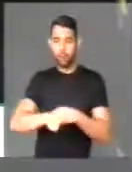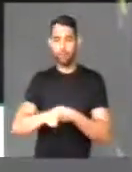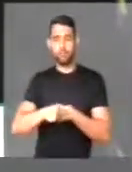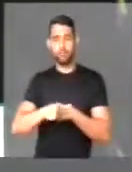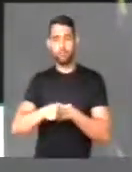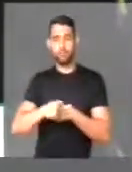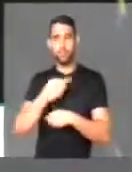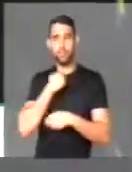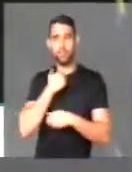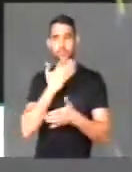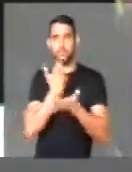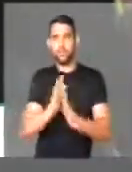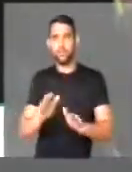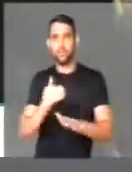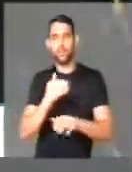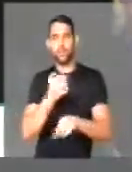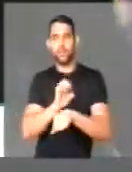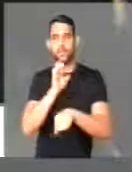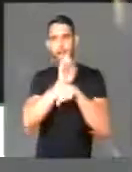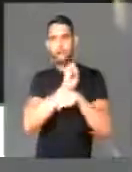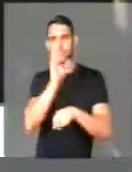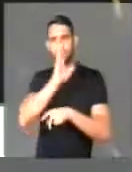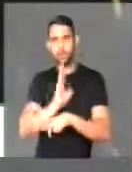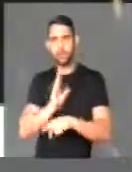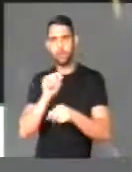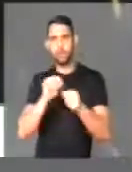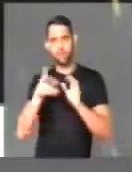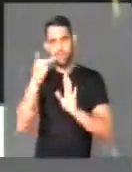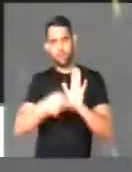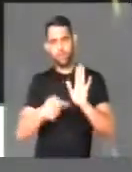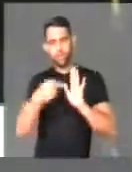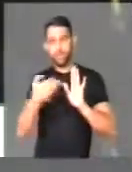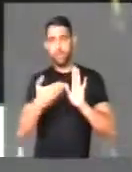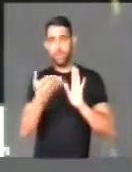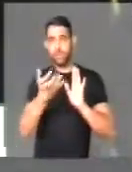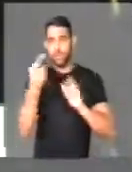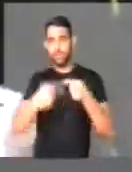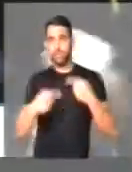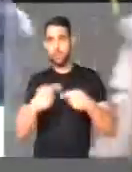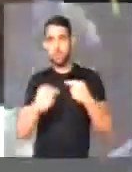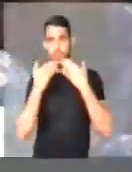podemos destruir o Estado brasileiro com este projeto que nós estamos apresentando.